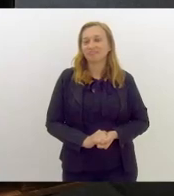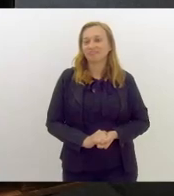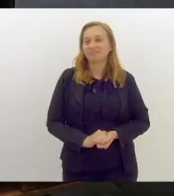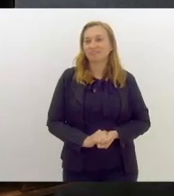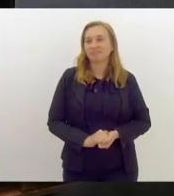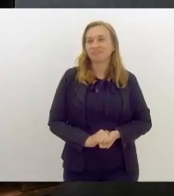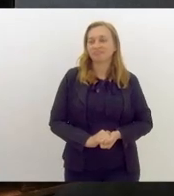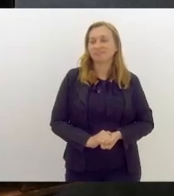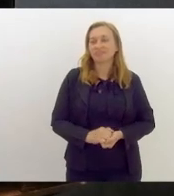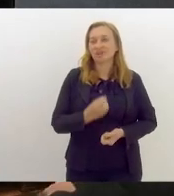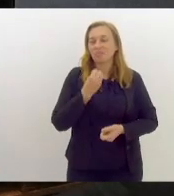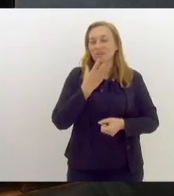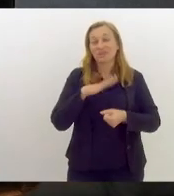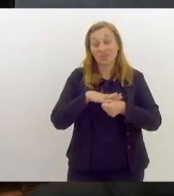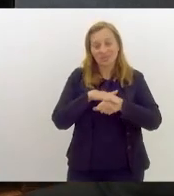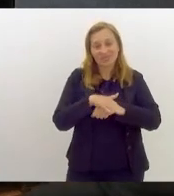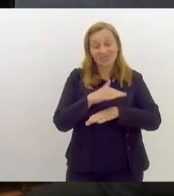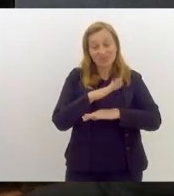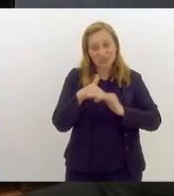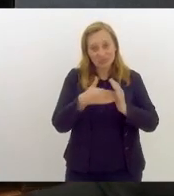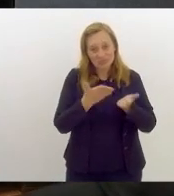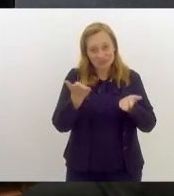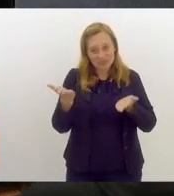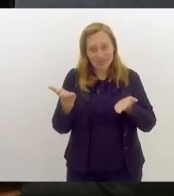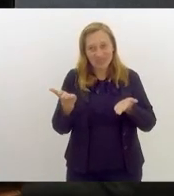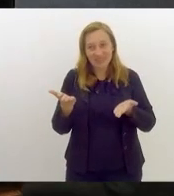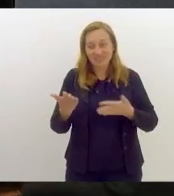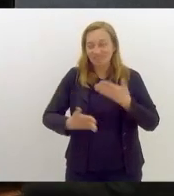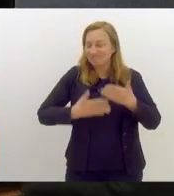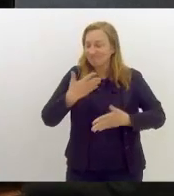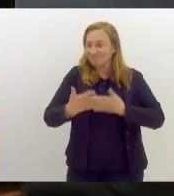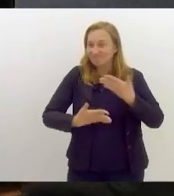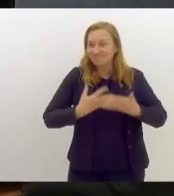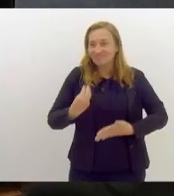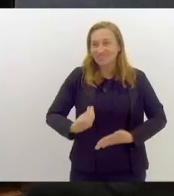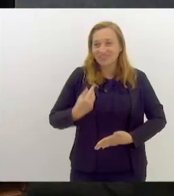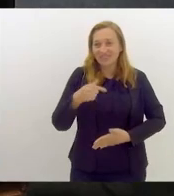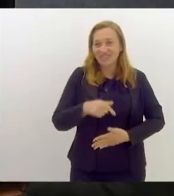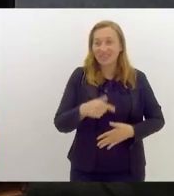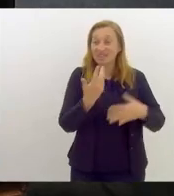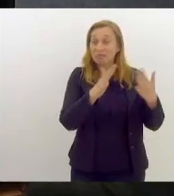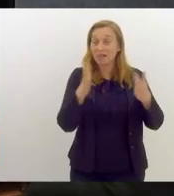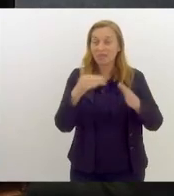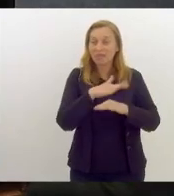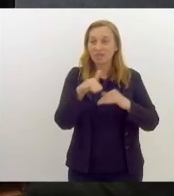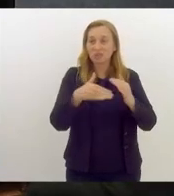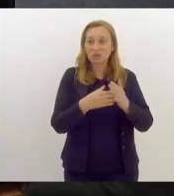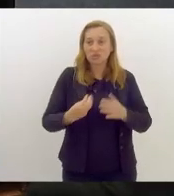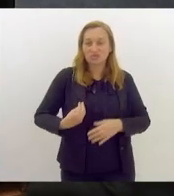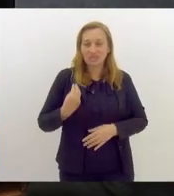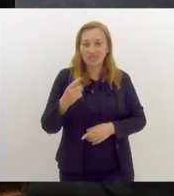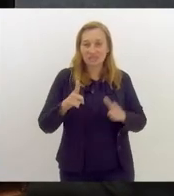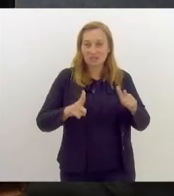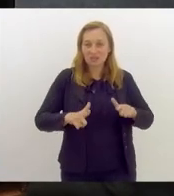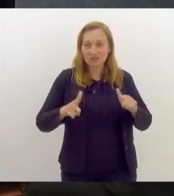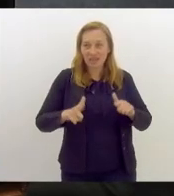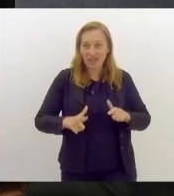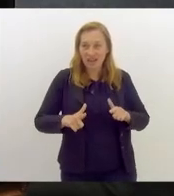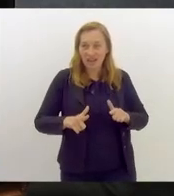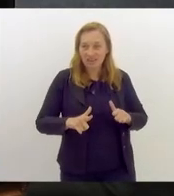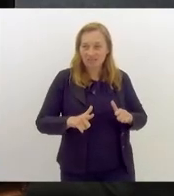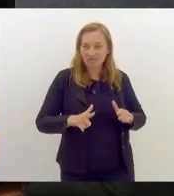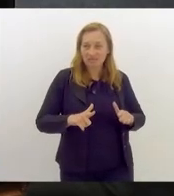muito boa noite a todos uma satisfação estar aqui cumprimento as autoridades presentes na